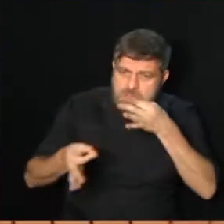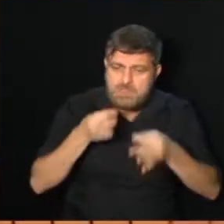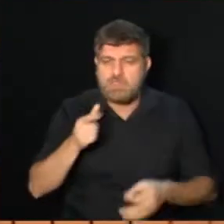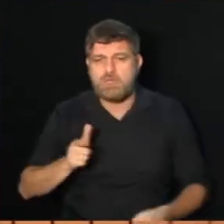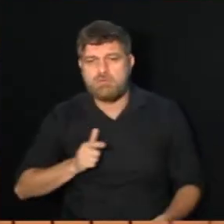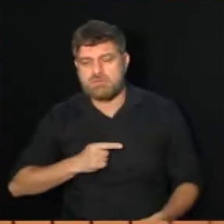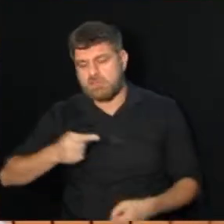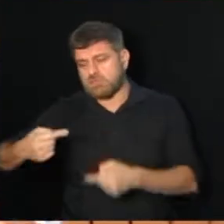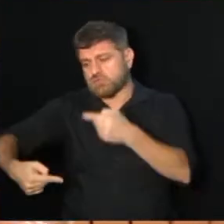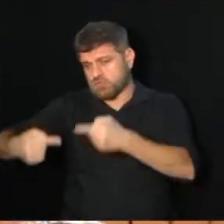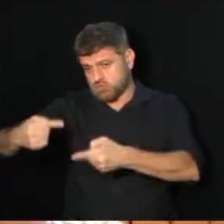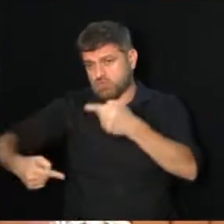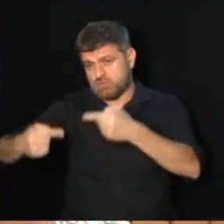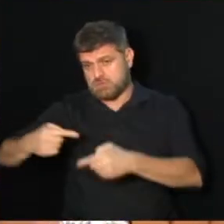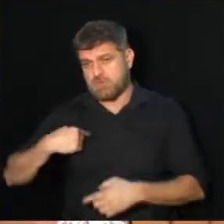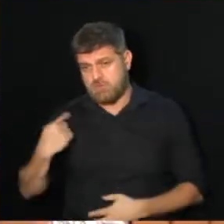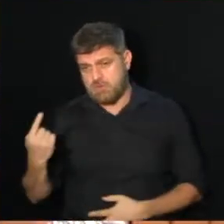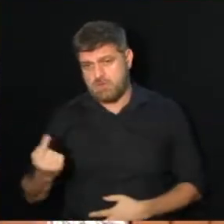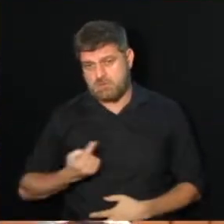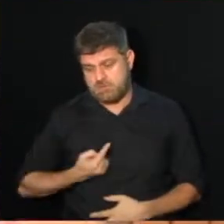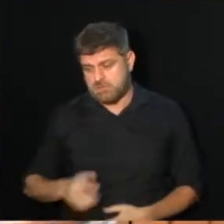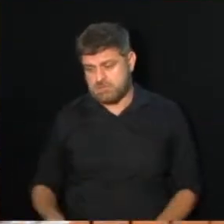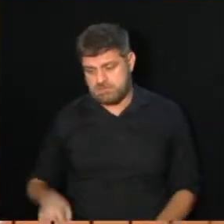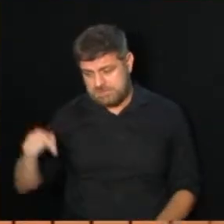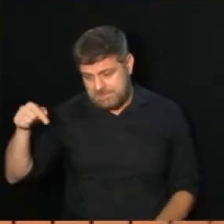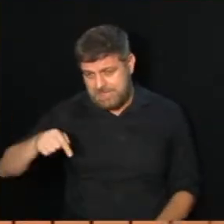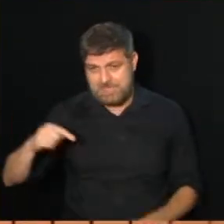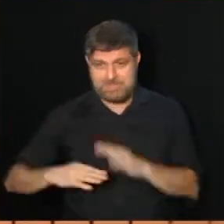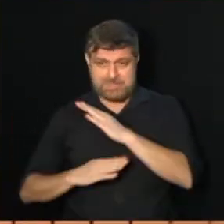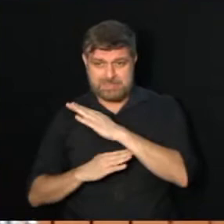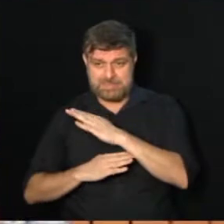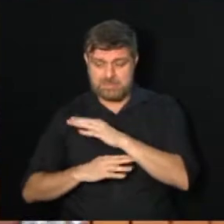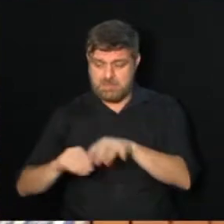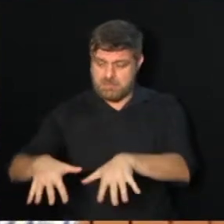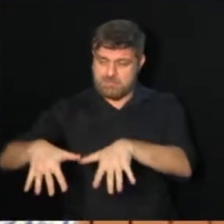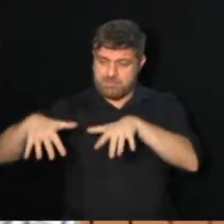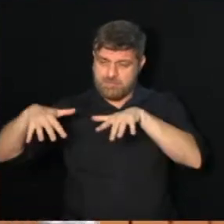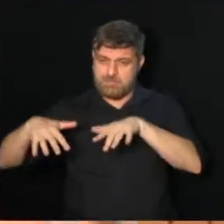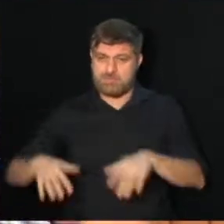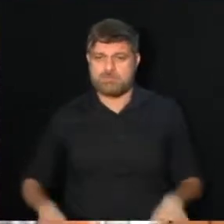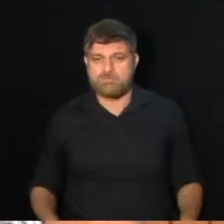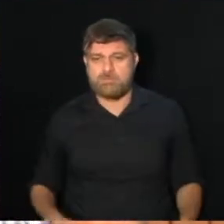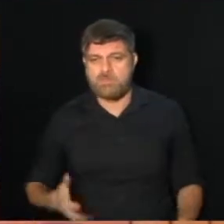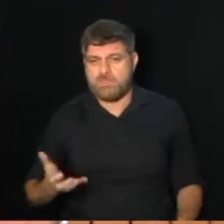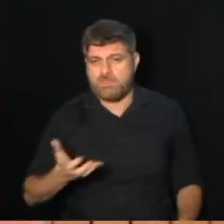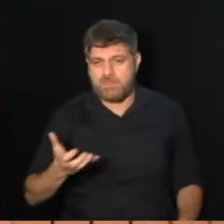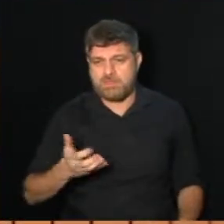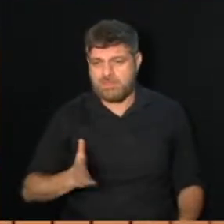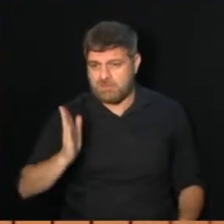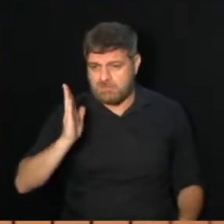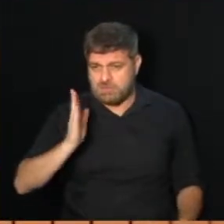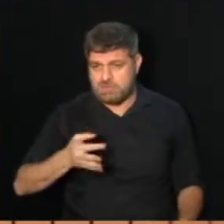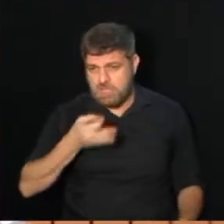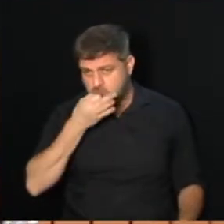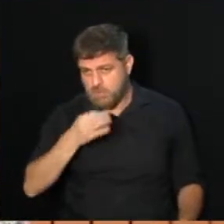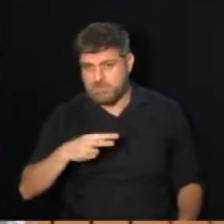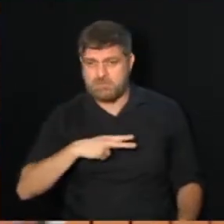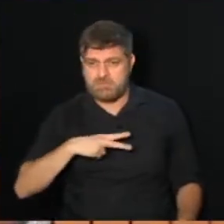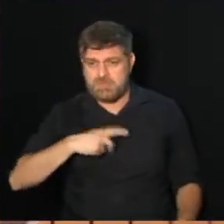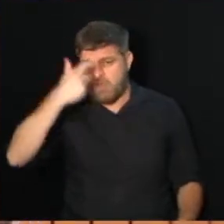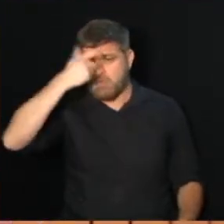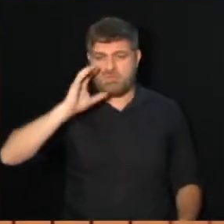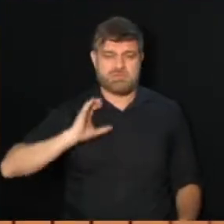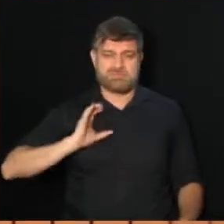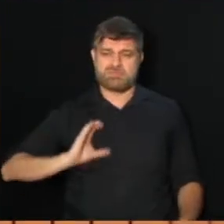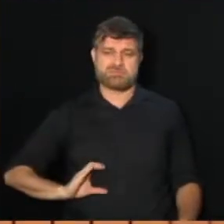essa discussão que nós desenvolvemos na plenária de hoje. Mas eu quero emitir já uma opinião, como cidadão